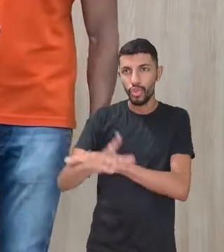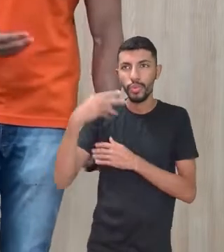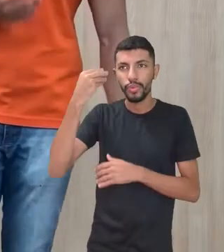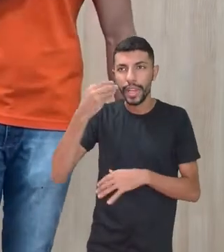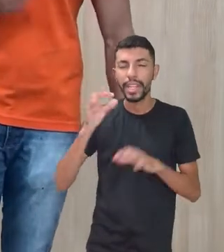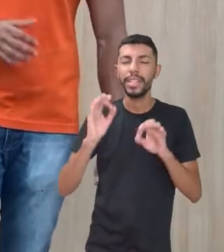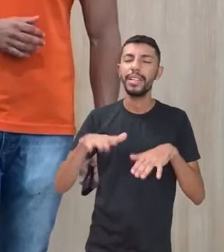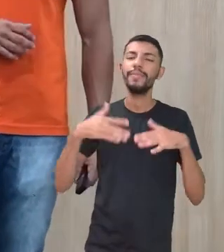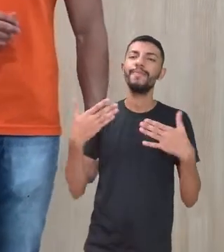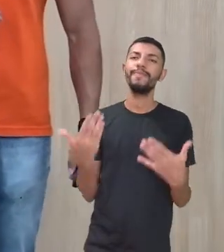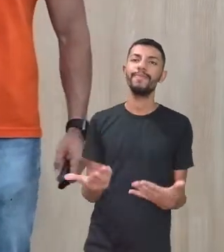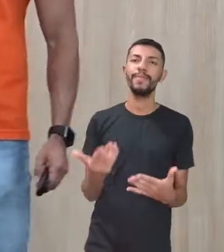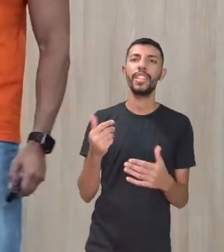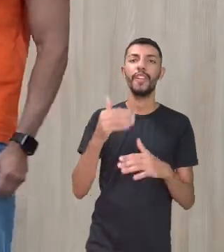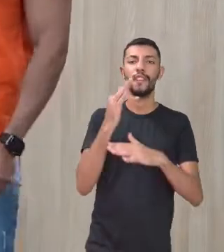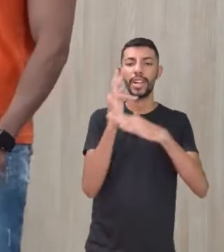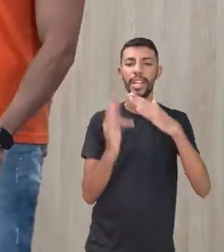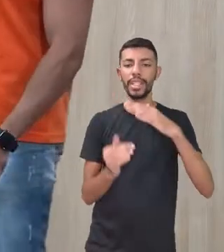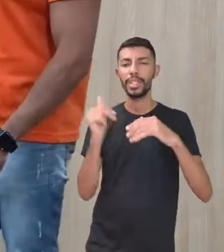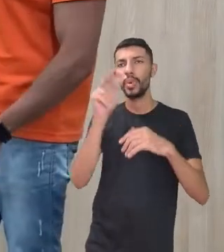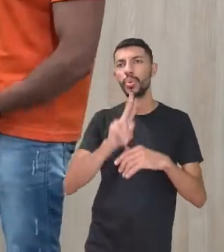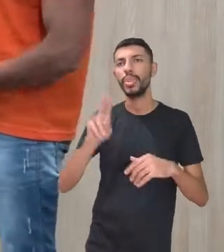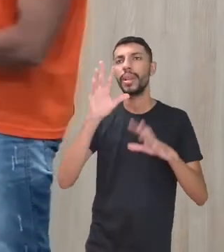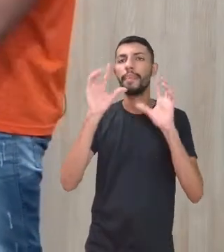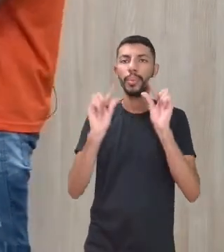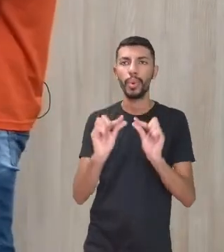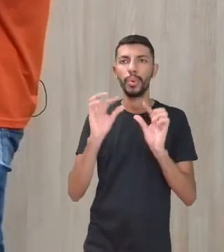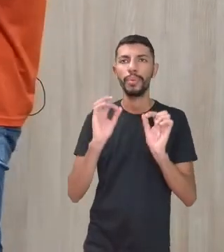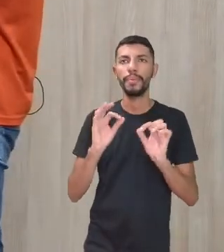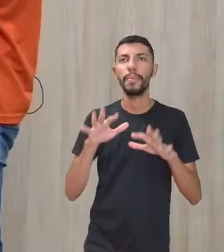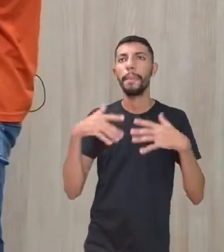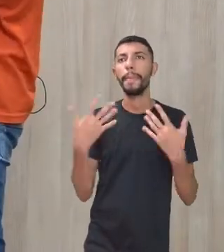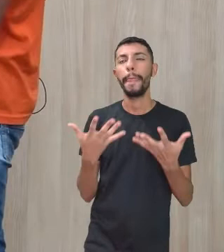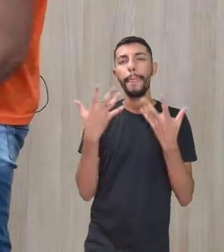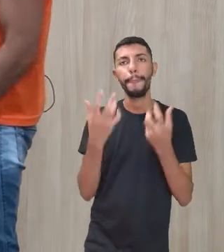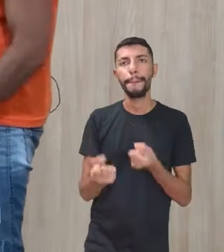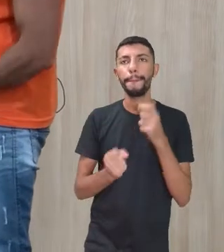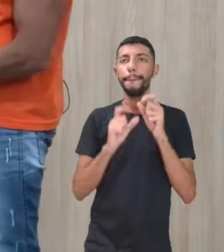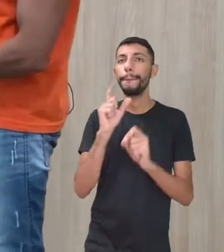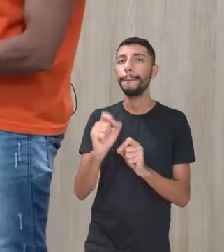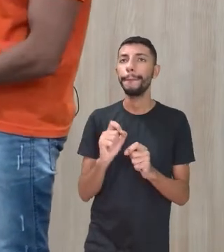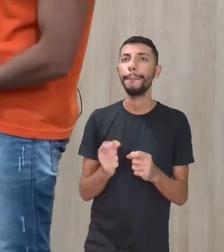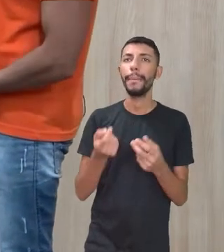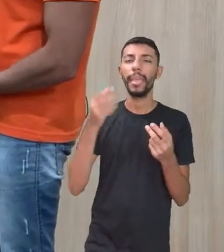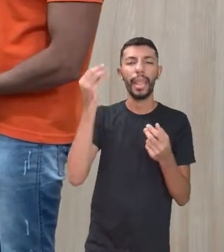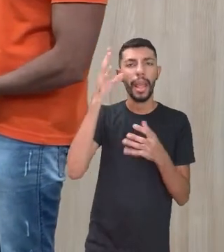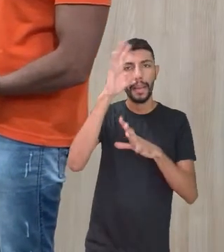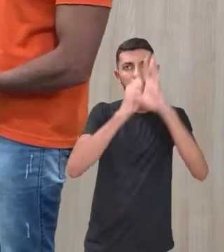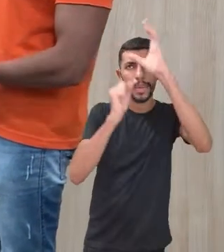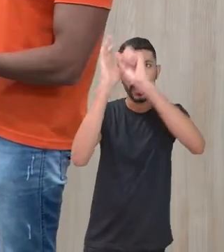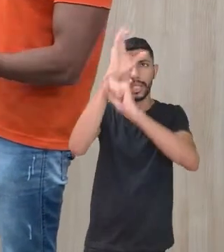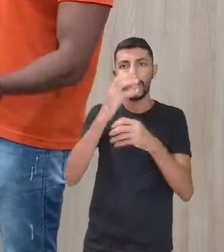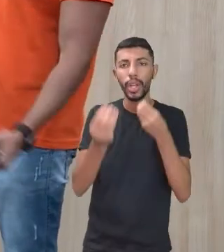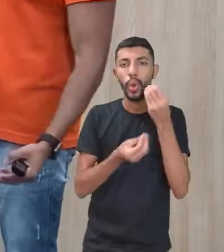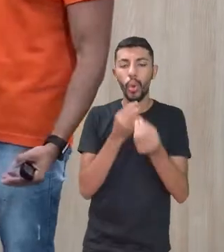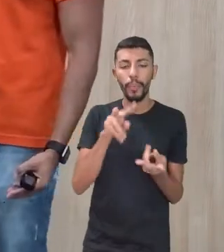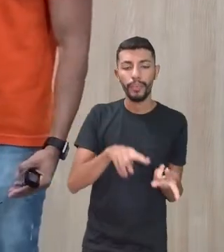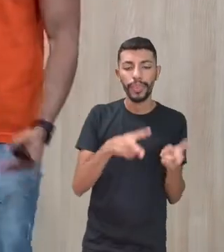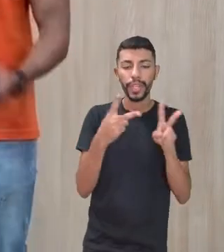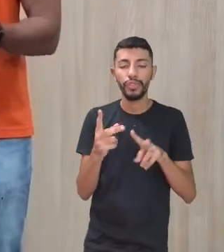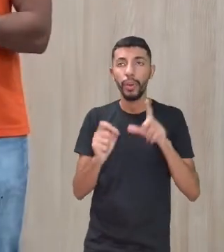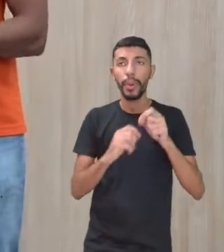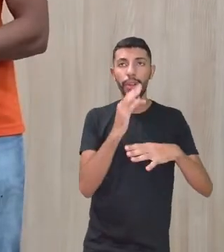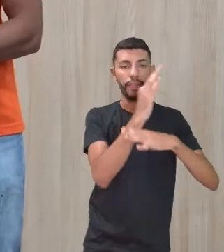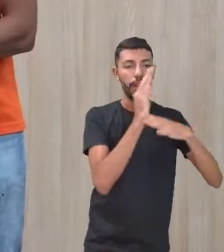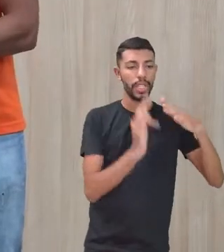fração é pouco utilizada, certo? Então vamos aprender agora a transformar uma fração